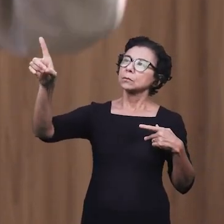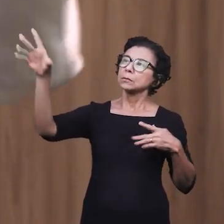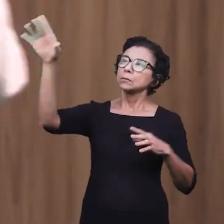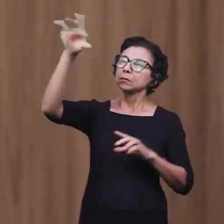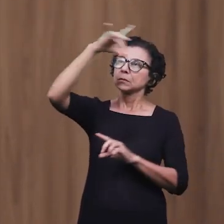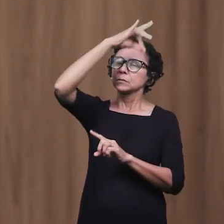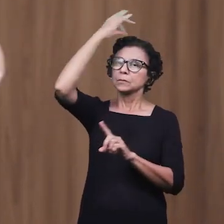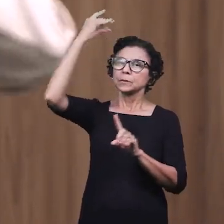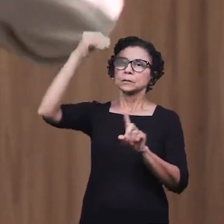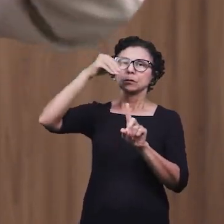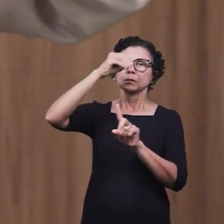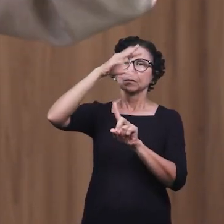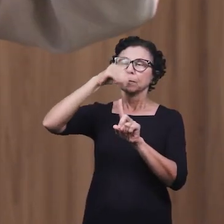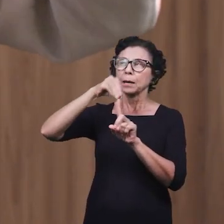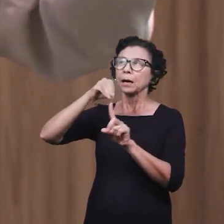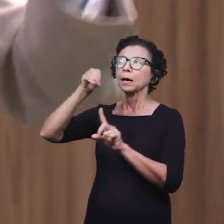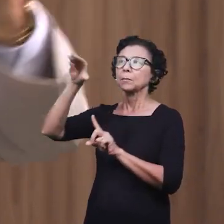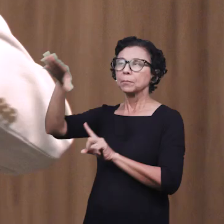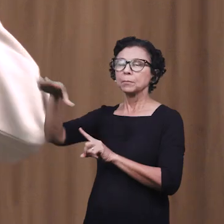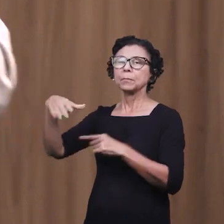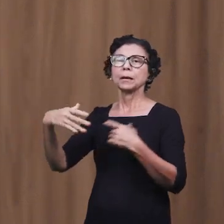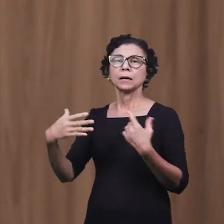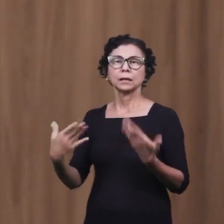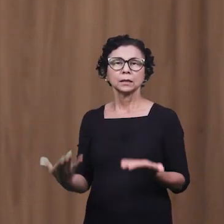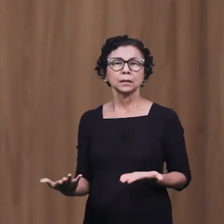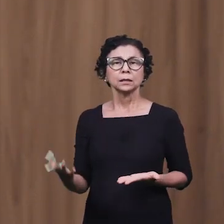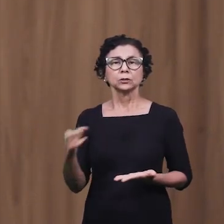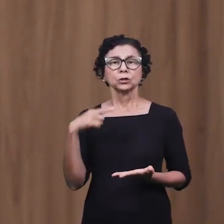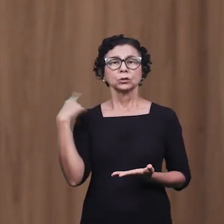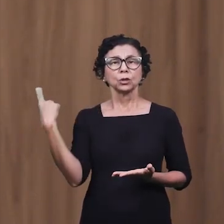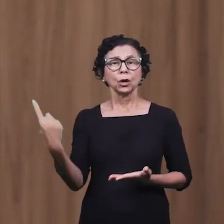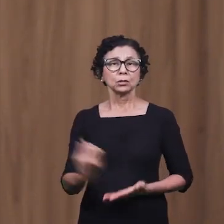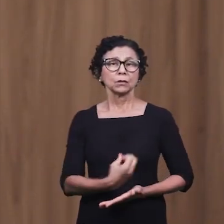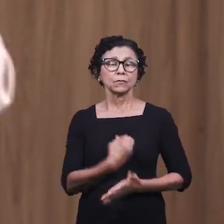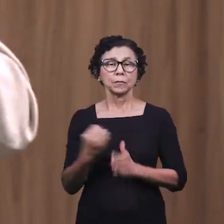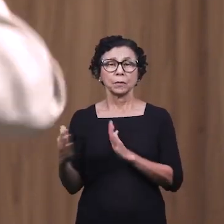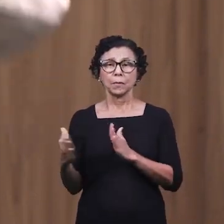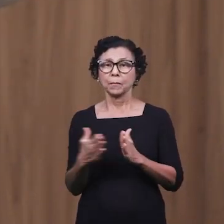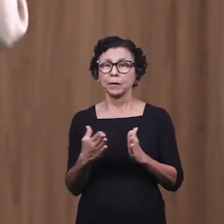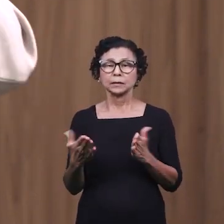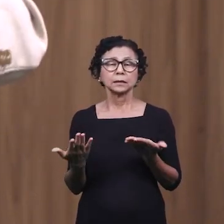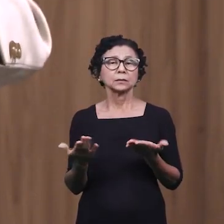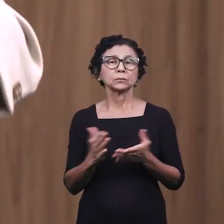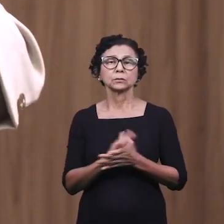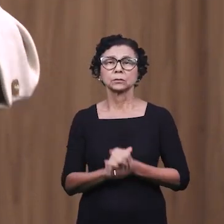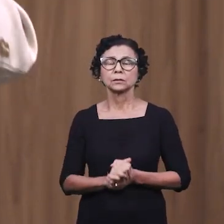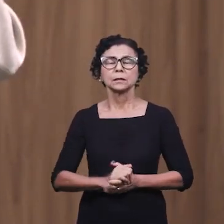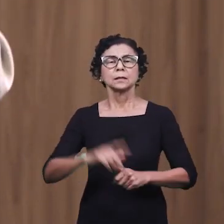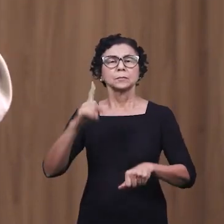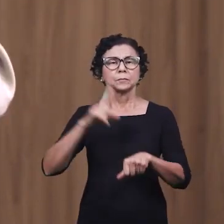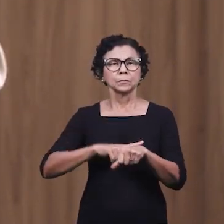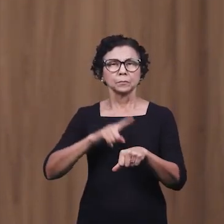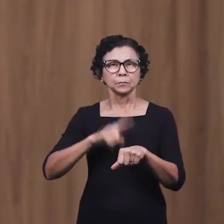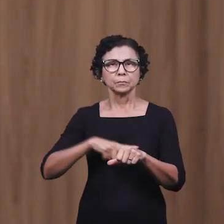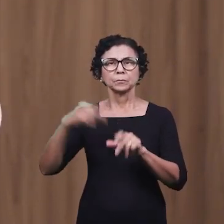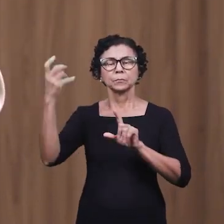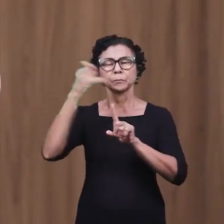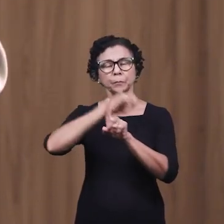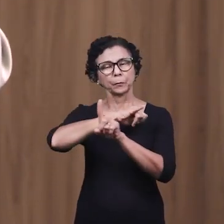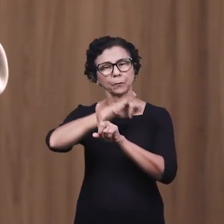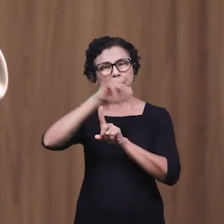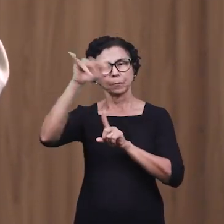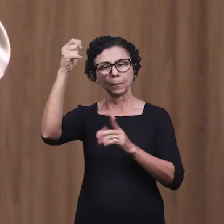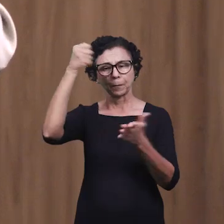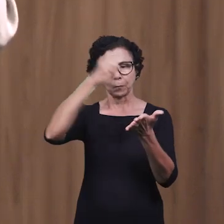1º século, no 2º século, no 5º século. Não é isso. Nós estamos vivendo um momento profético onde as